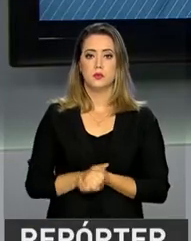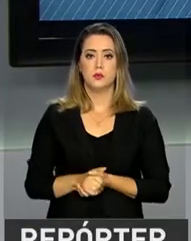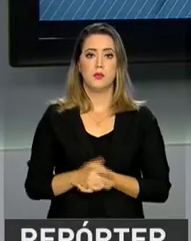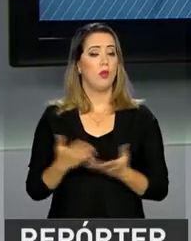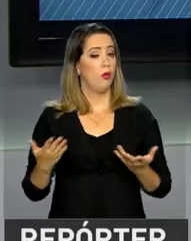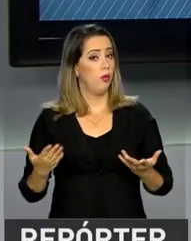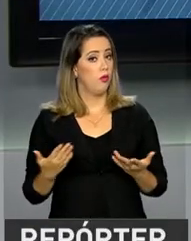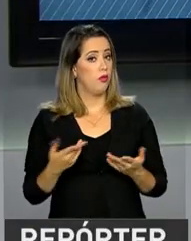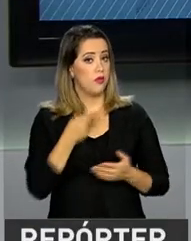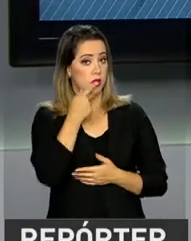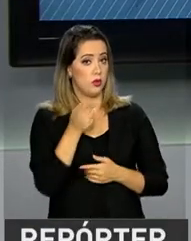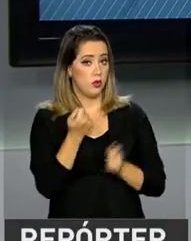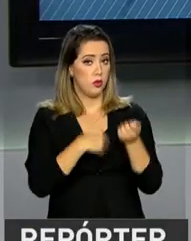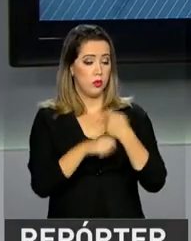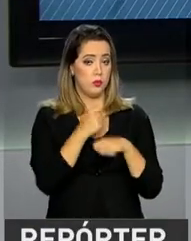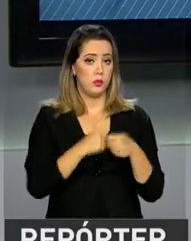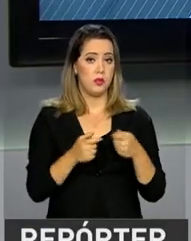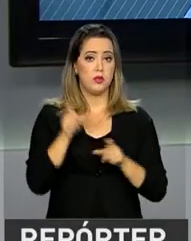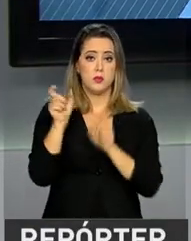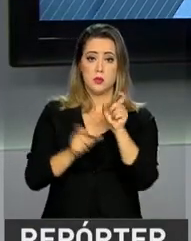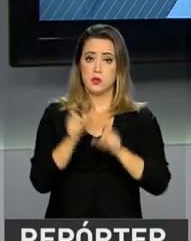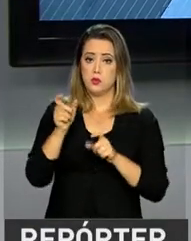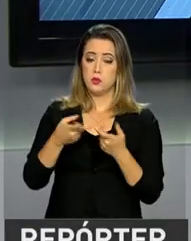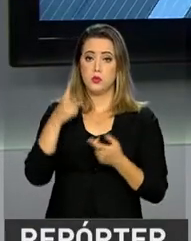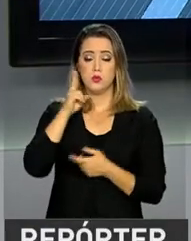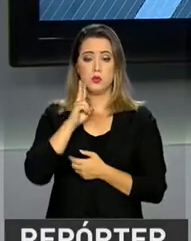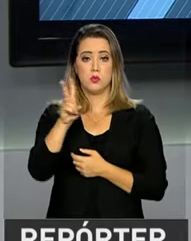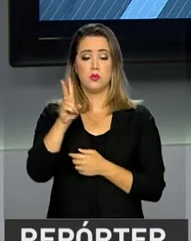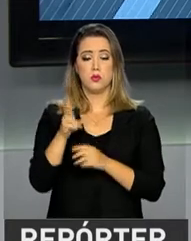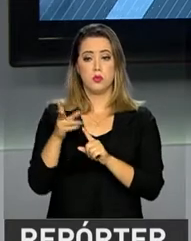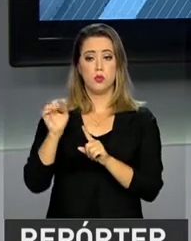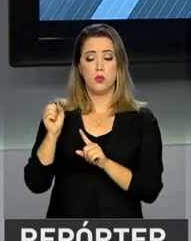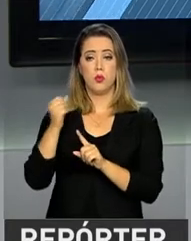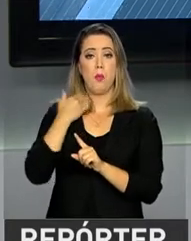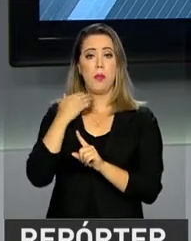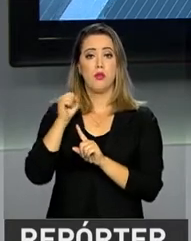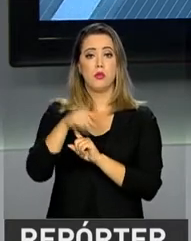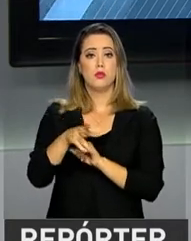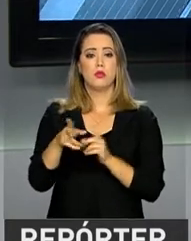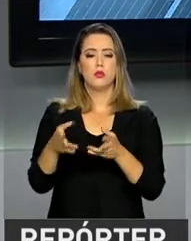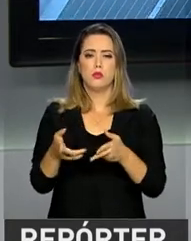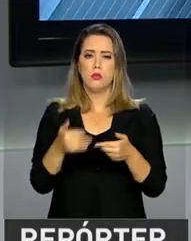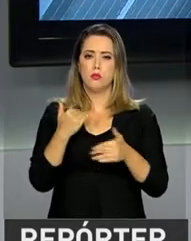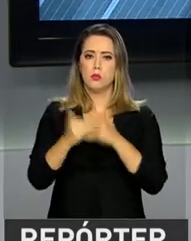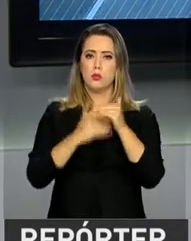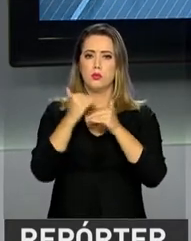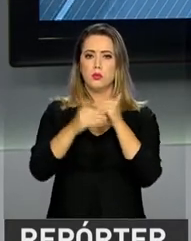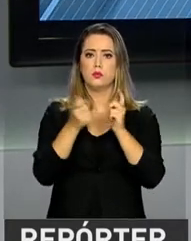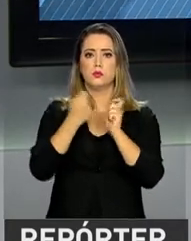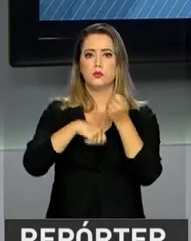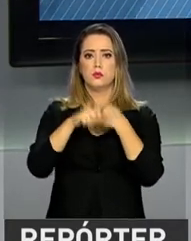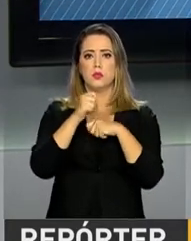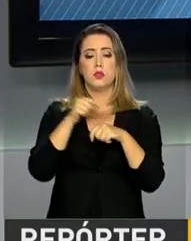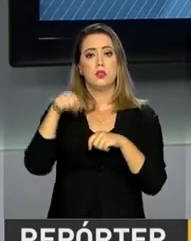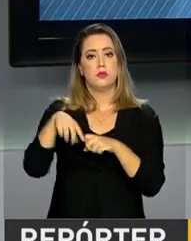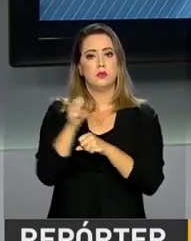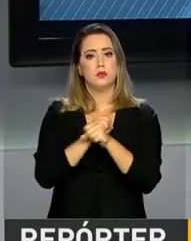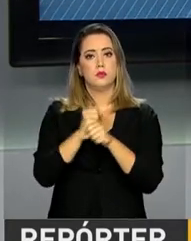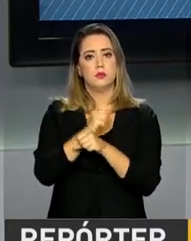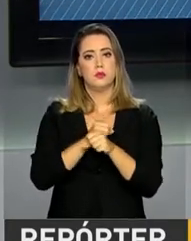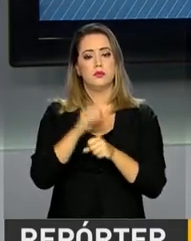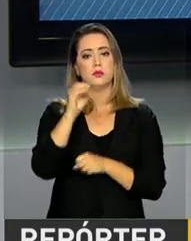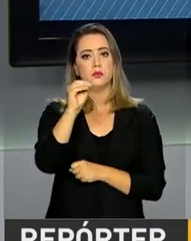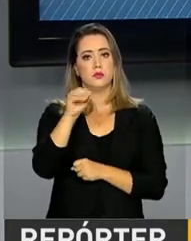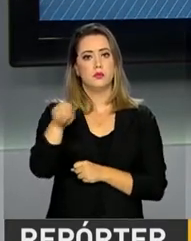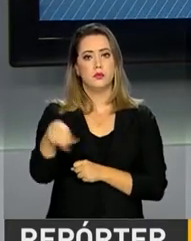falando em economia os analistas do mercado ouvidos pelo banco central mantiveram a previsão de crescimento da economia brasileira para este ano